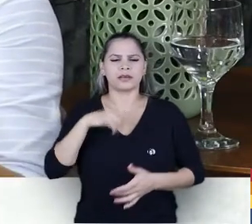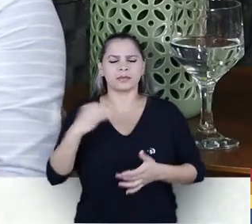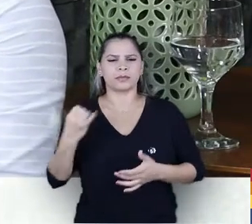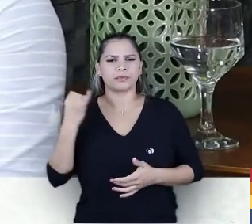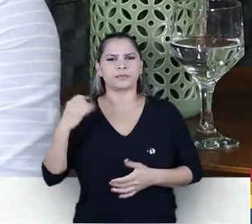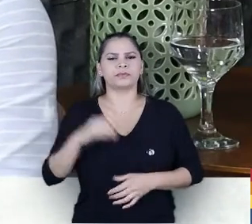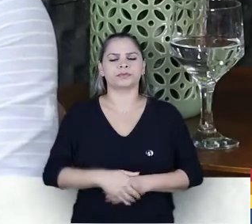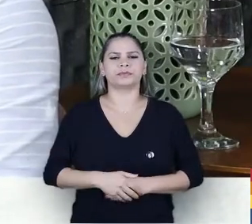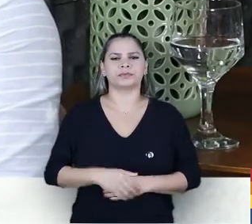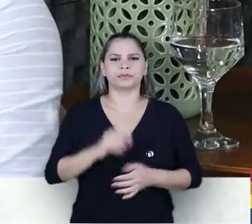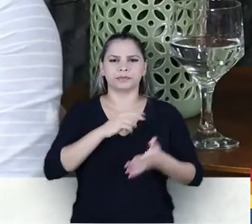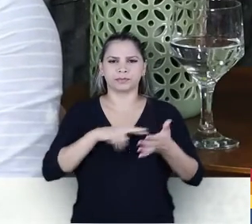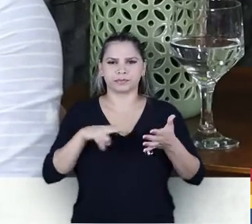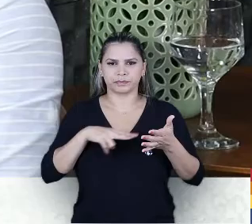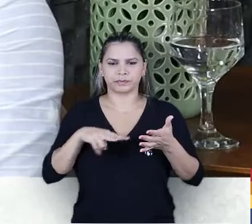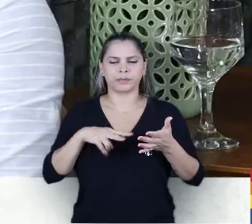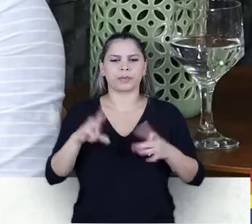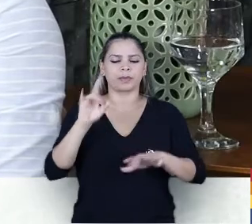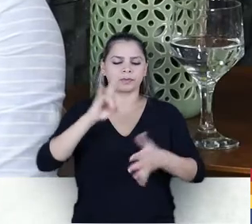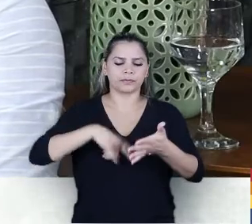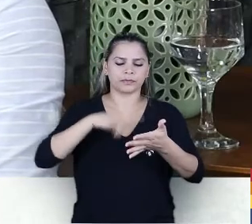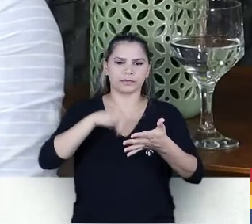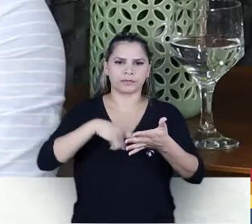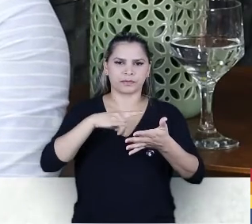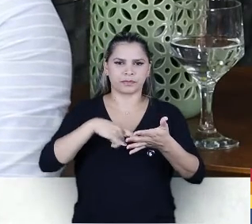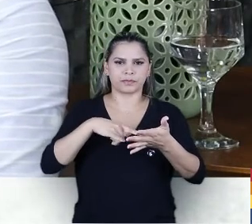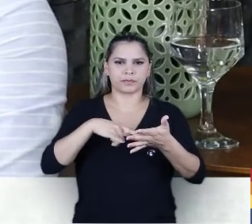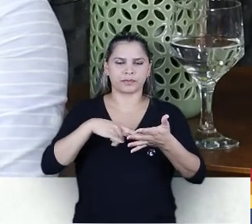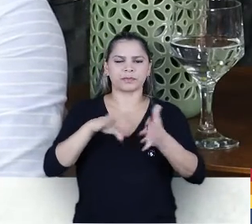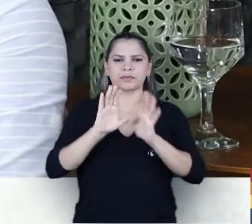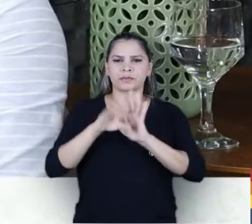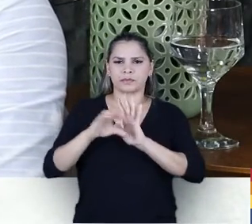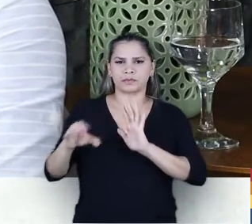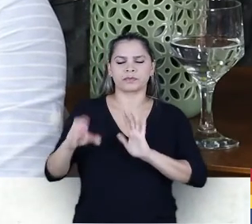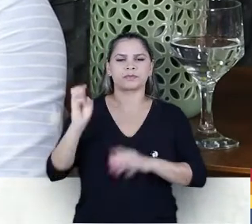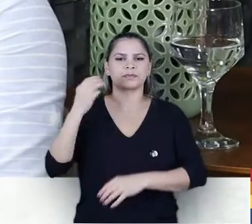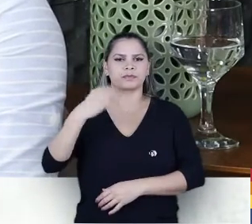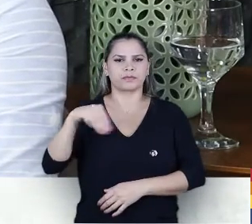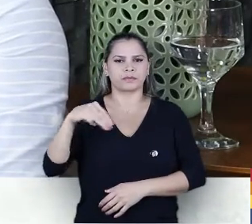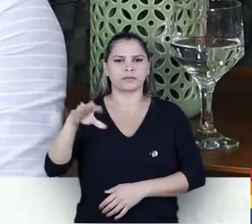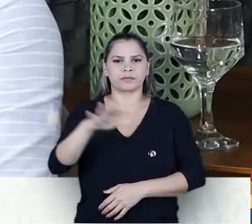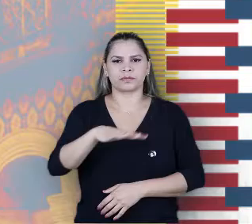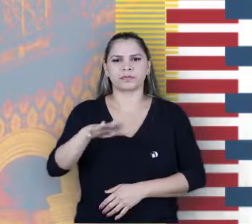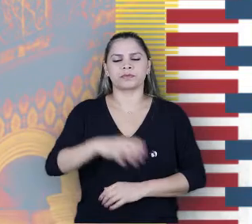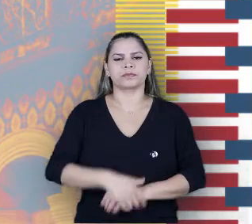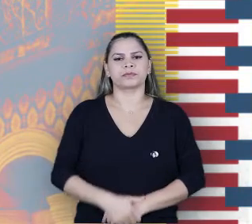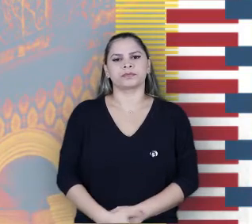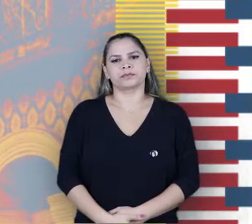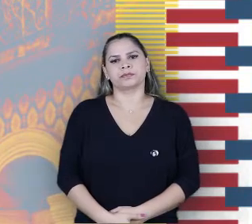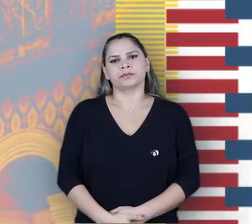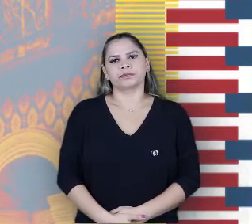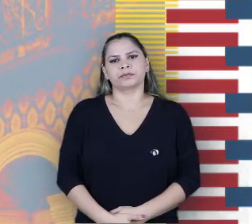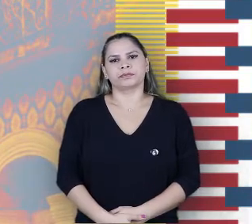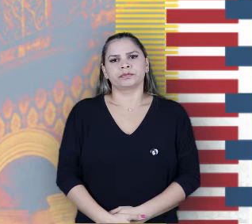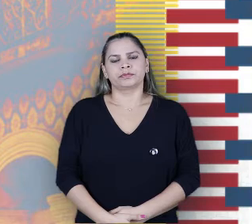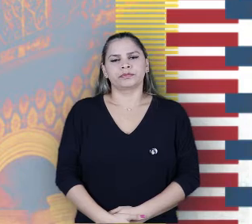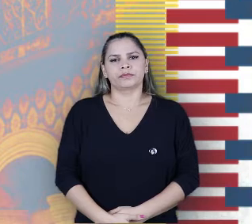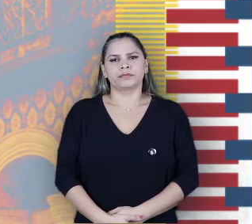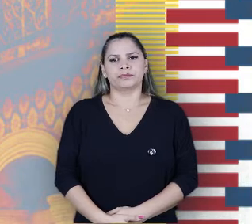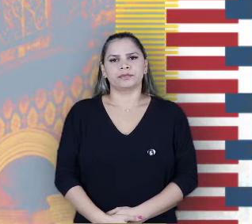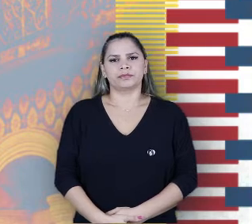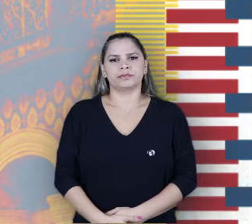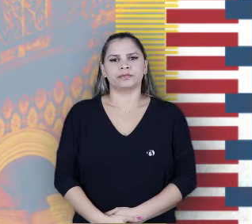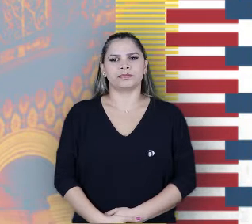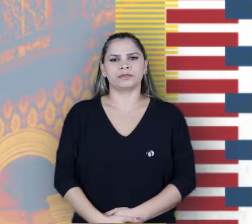Então, como trabalhar os conteúdos de arte envolvendo toda a área de linguagem?